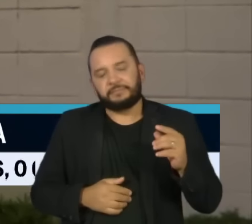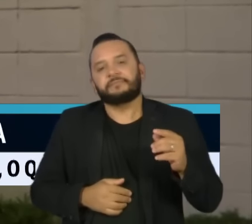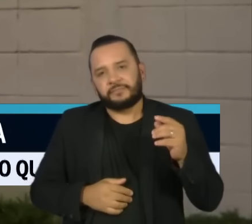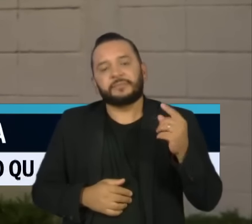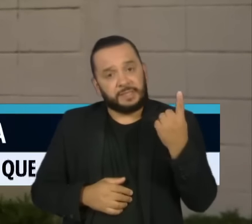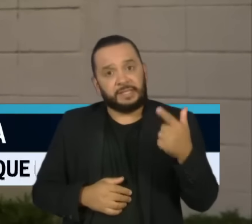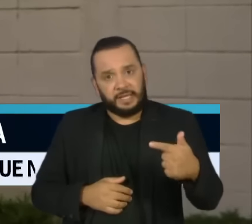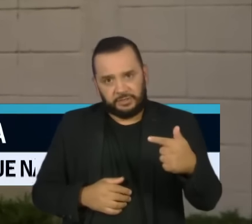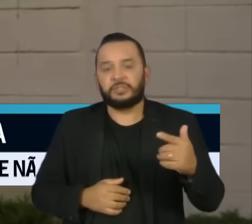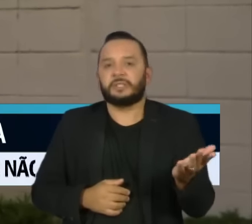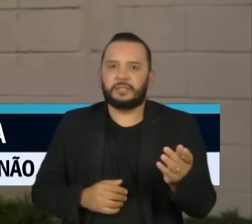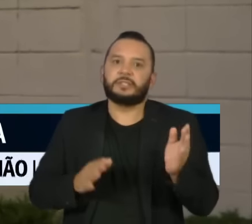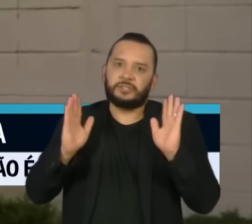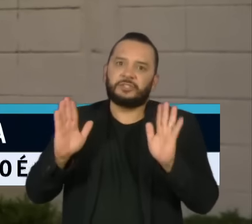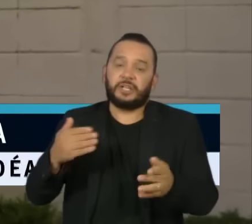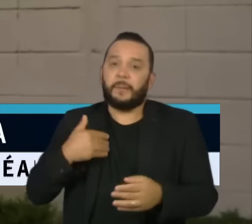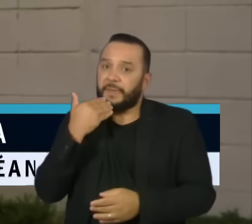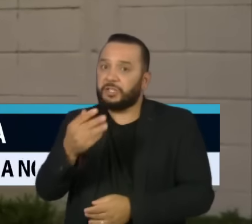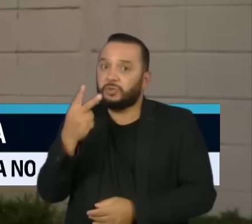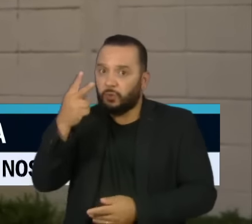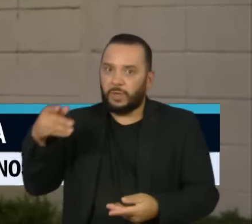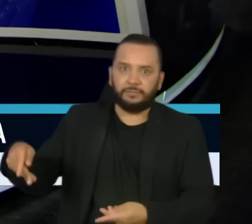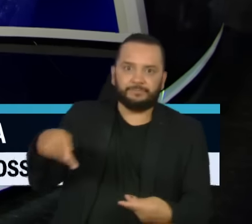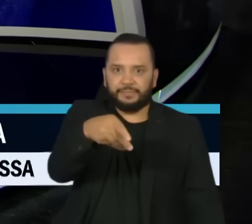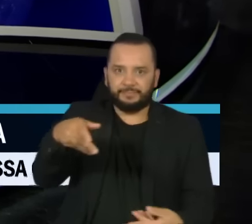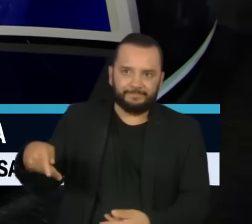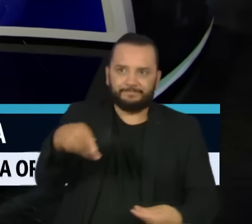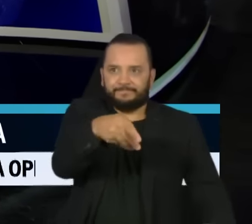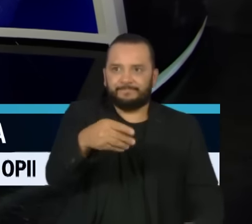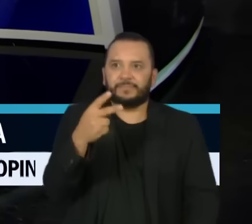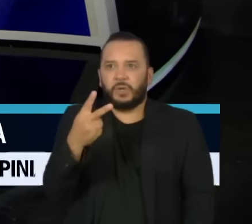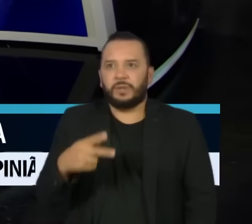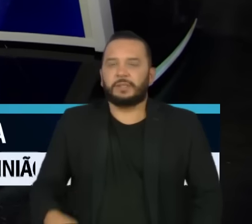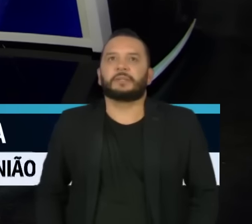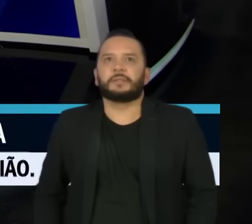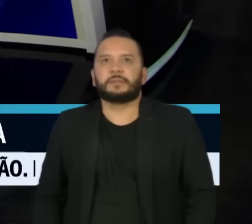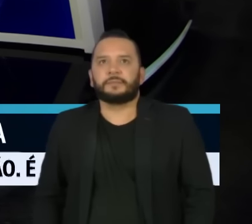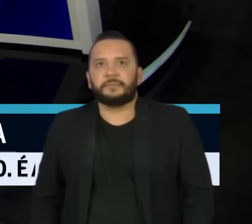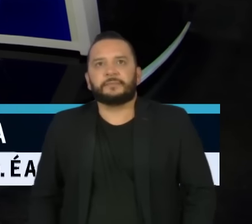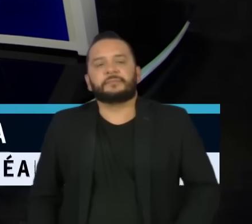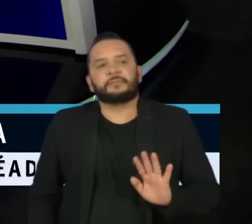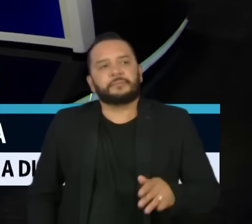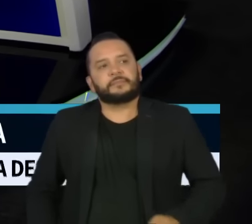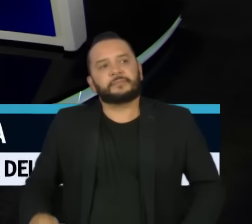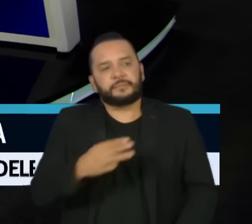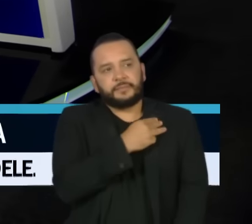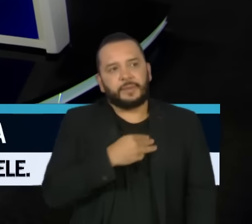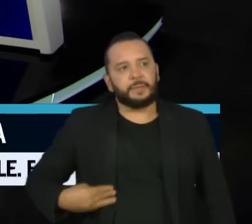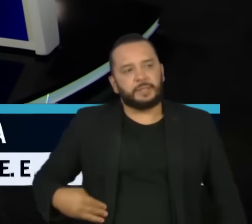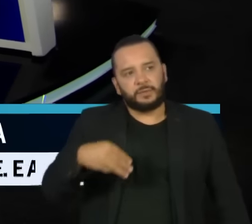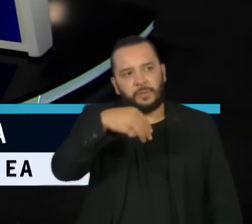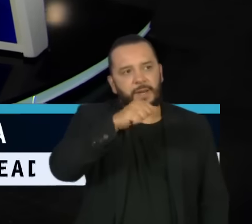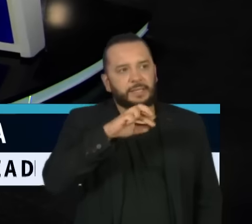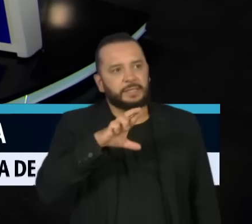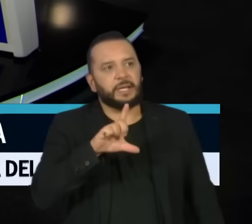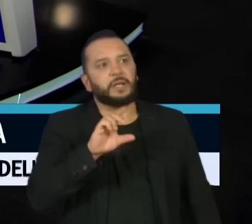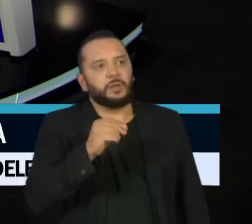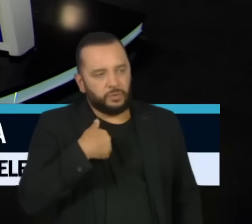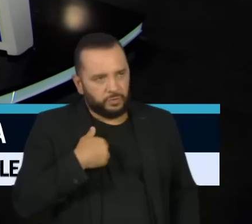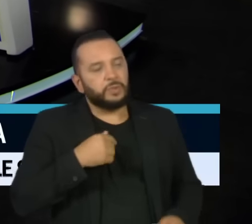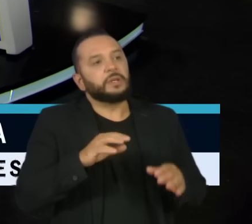do imunizante nesta faixa etária. Vila, o ministro Queiroga já jogou a decisão da autorização da vacinação